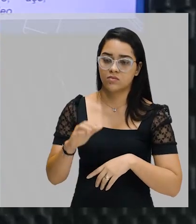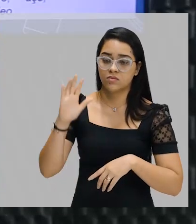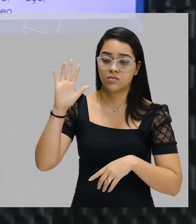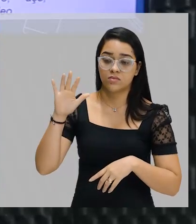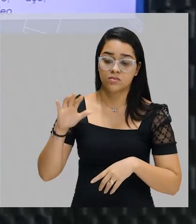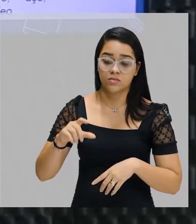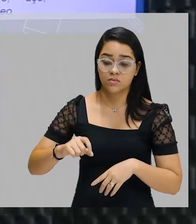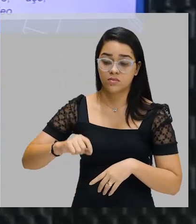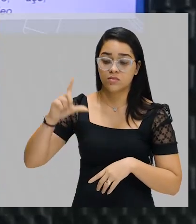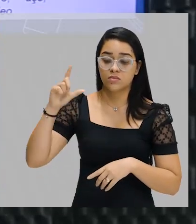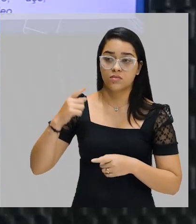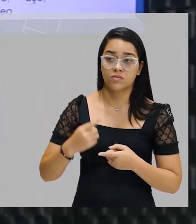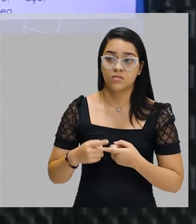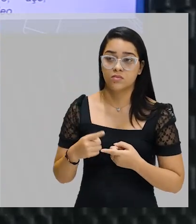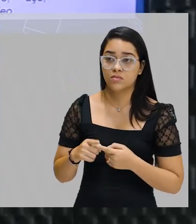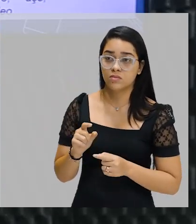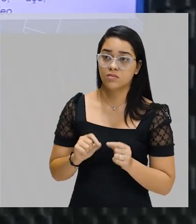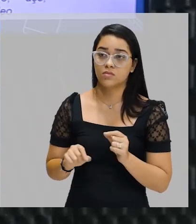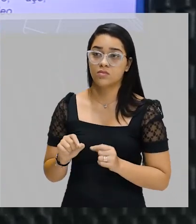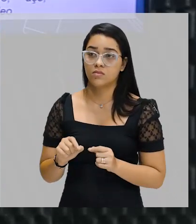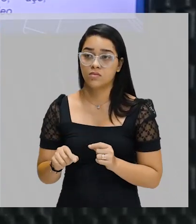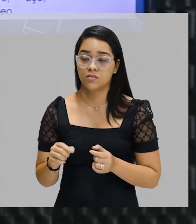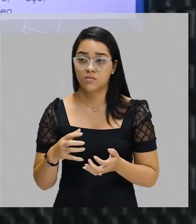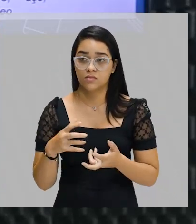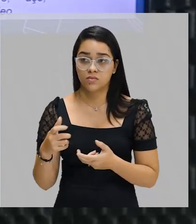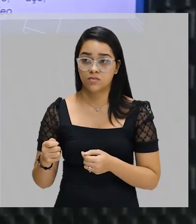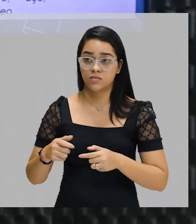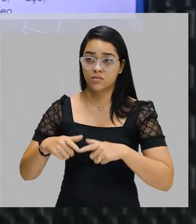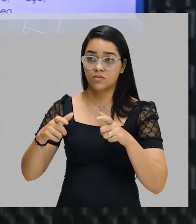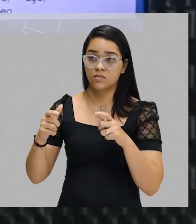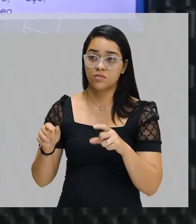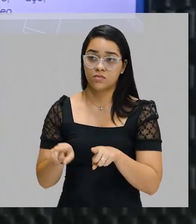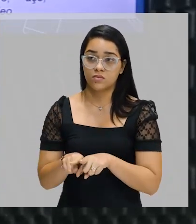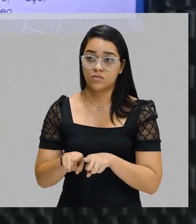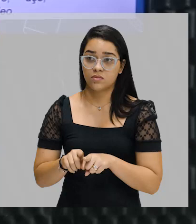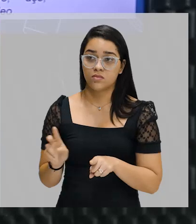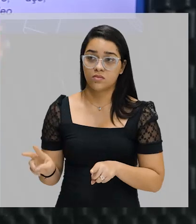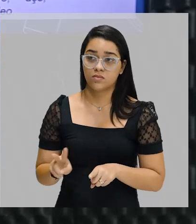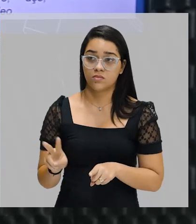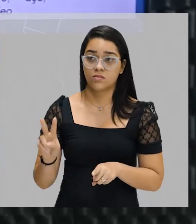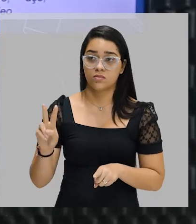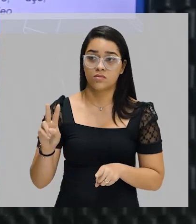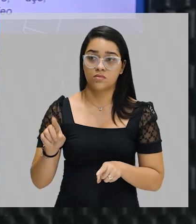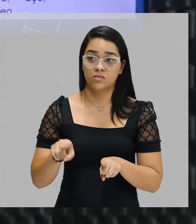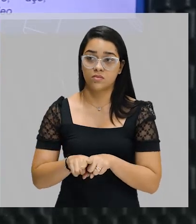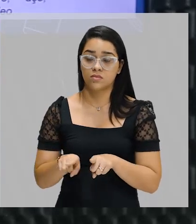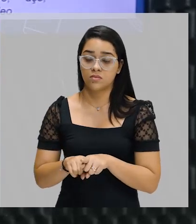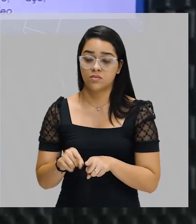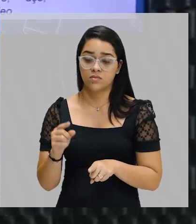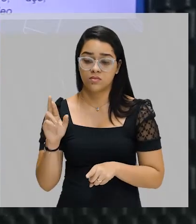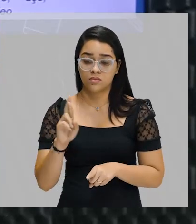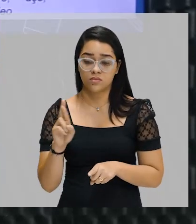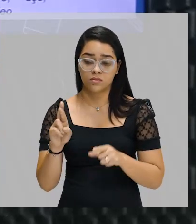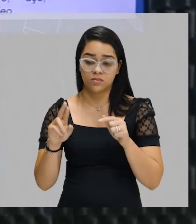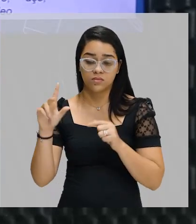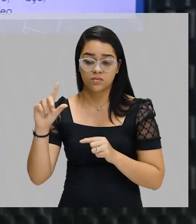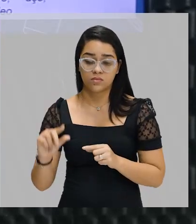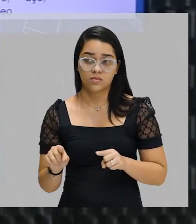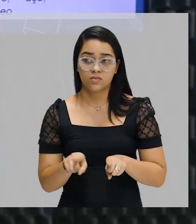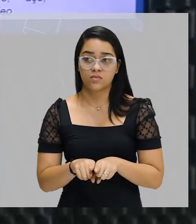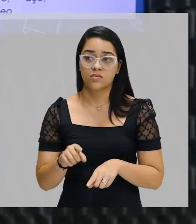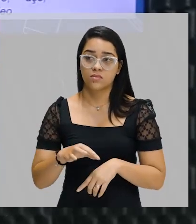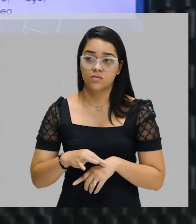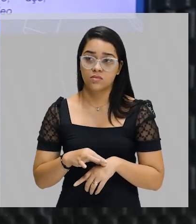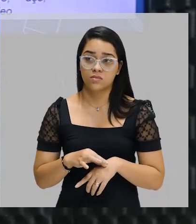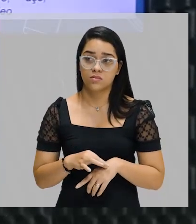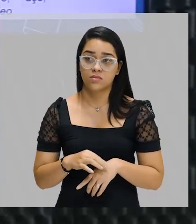nos últimos anos? Porque a demanda mundial ela aumentou, a valorização do dólar e a desvalorização do real fizeram com que o preço da